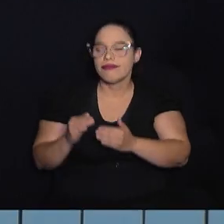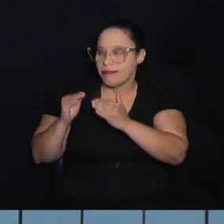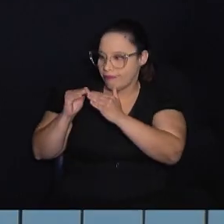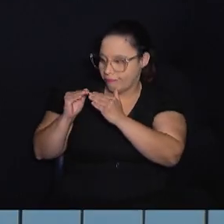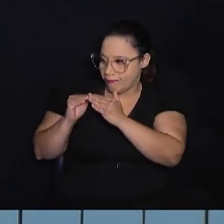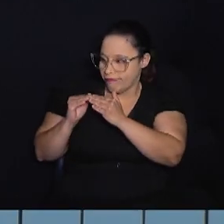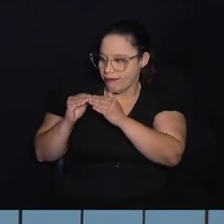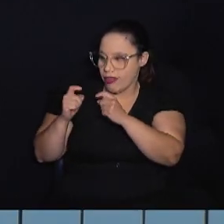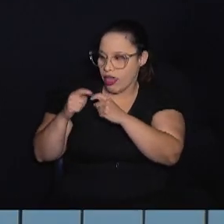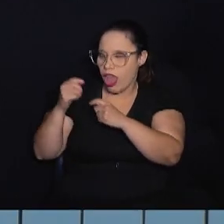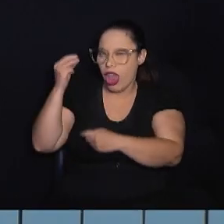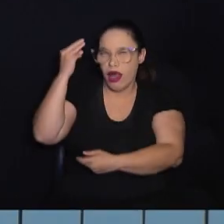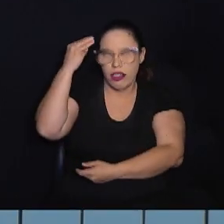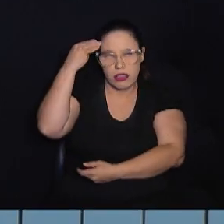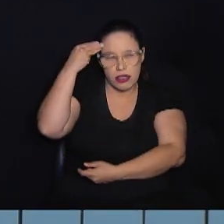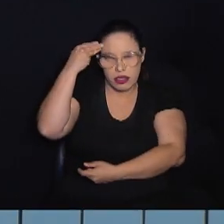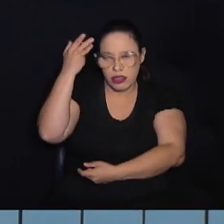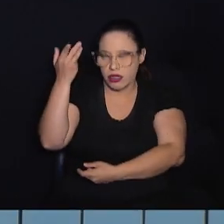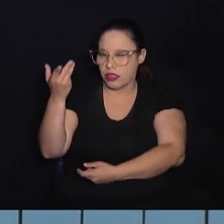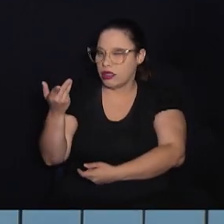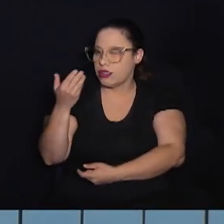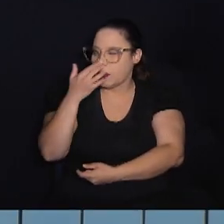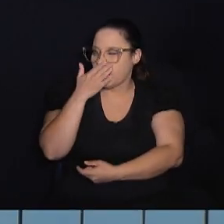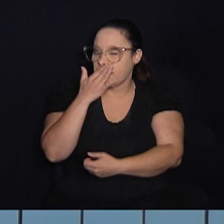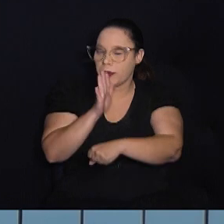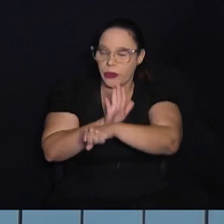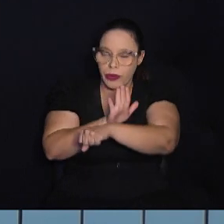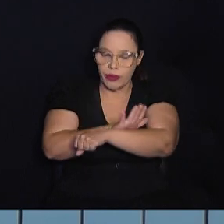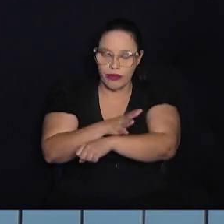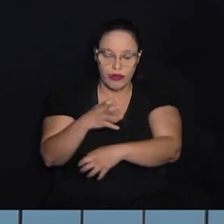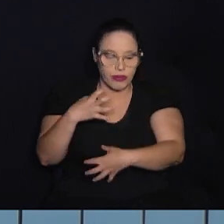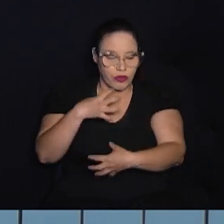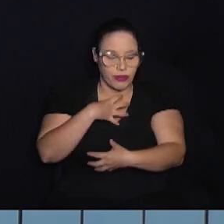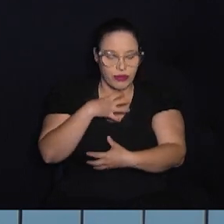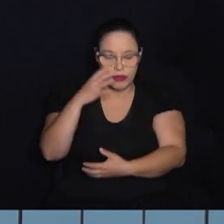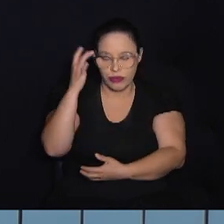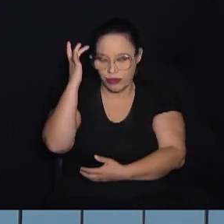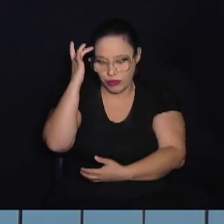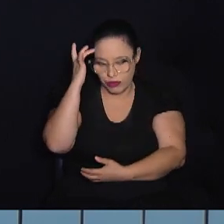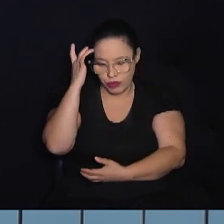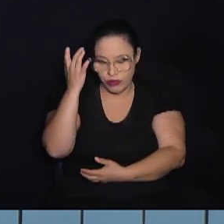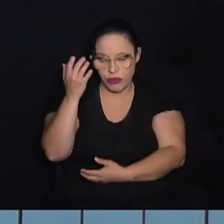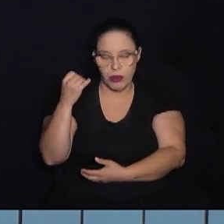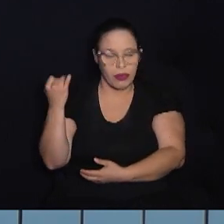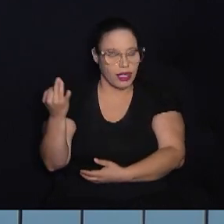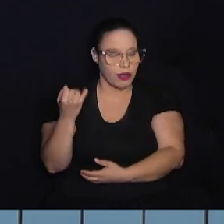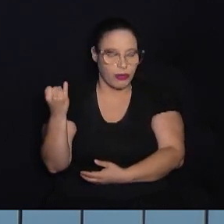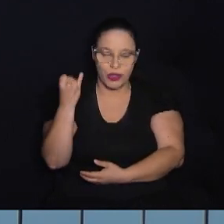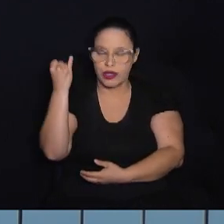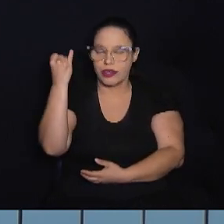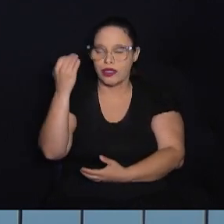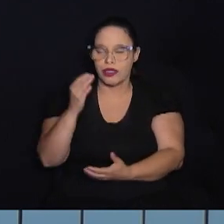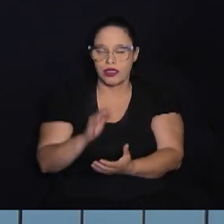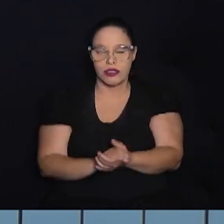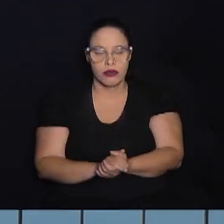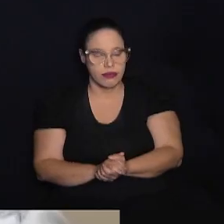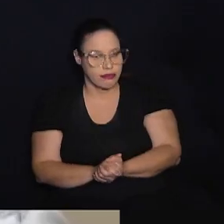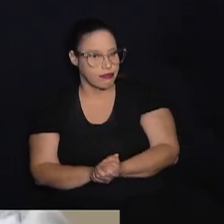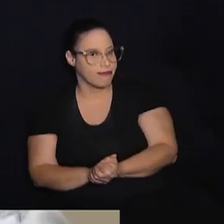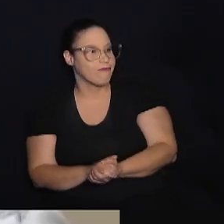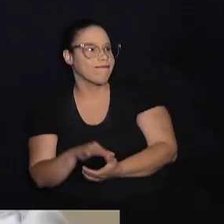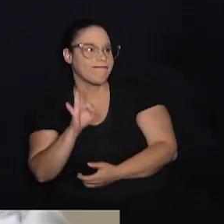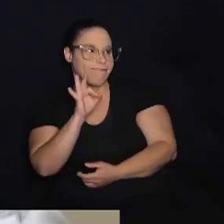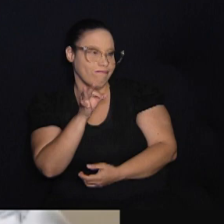doutora? A saúde mental, cuidar, né, da nossa saúde mental cada vez mais essencial, né?